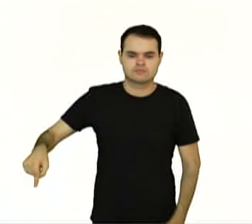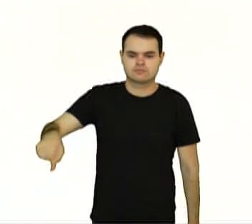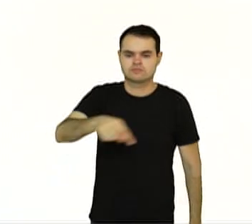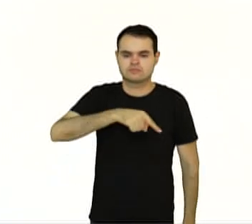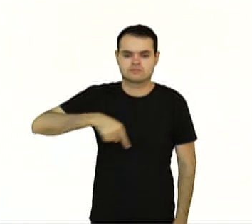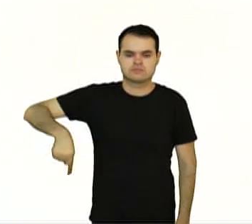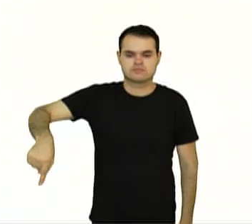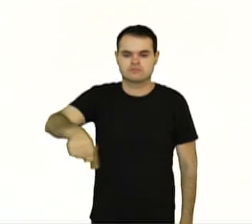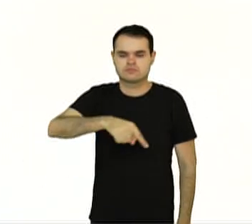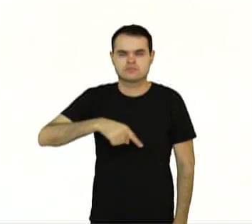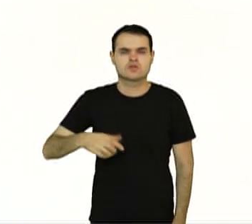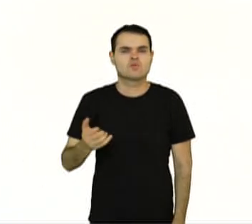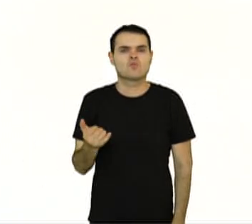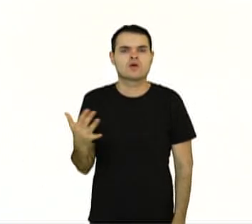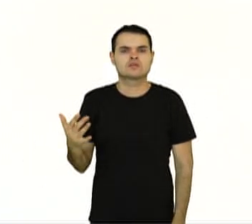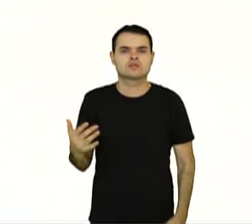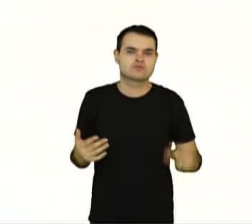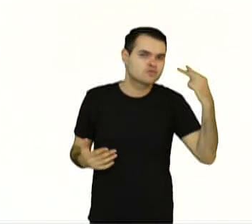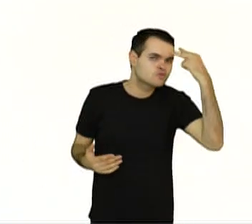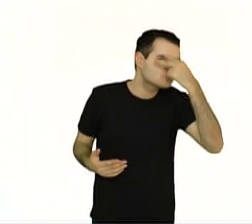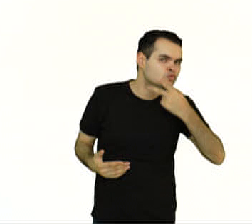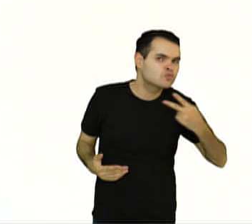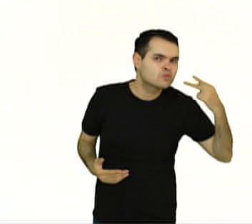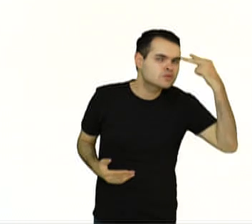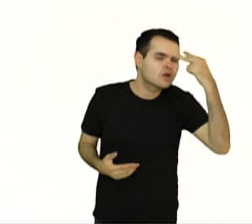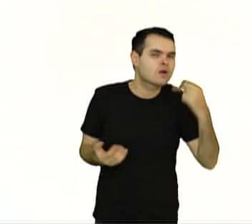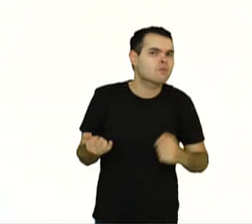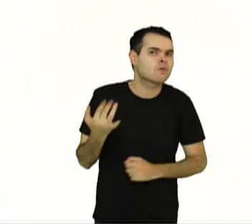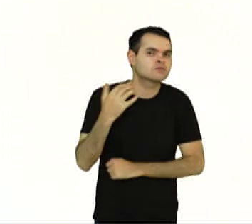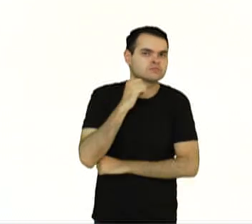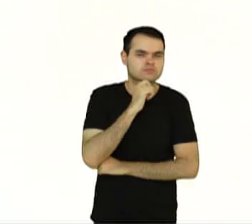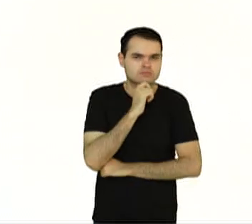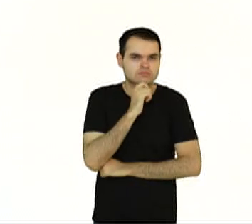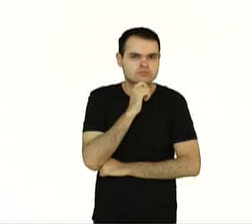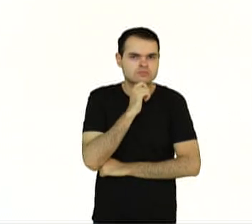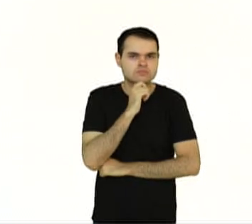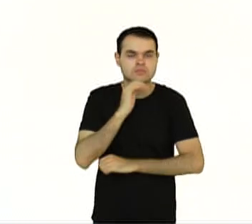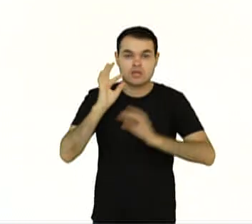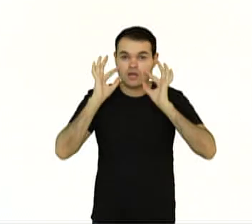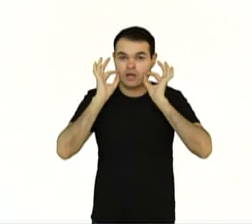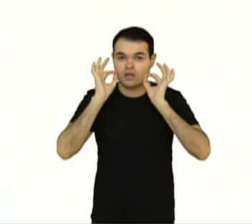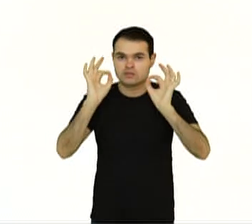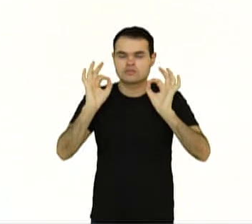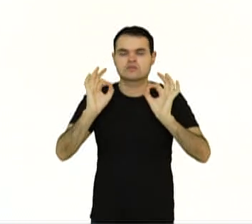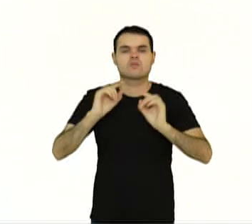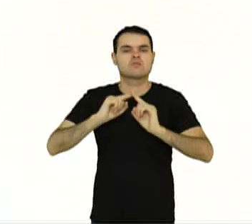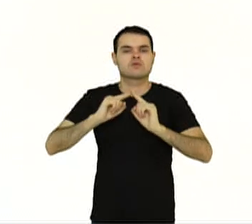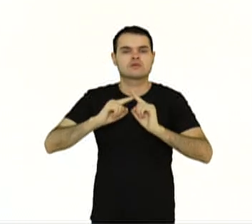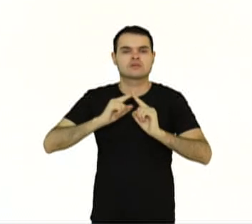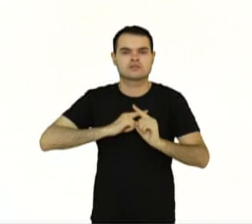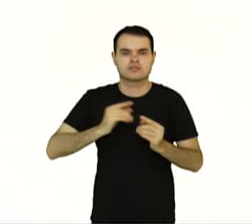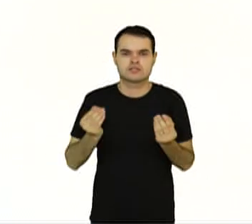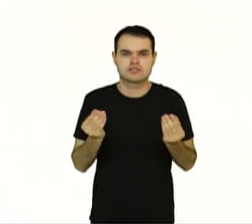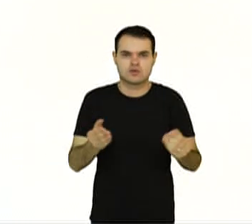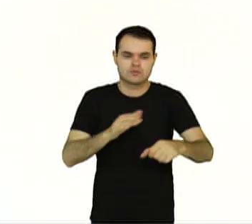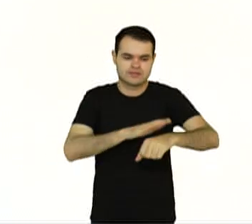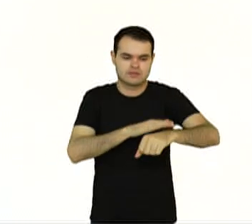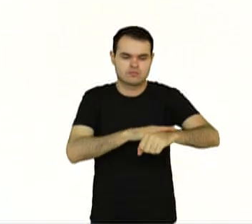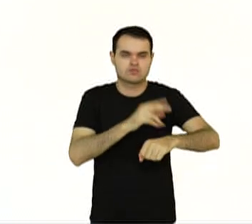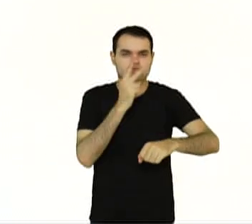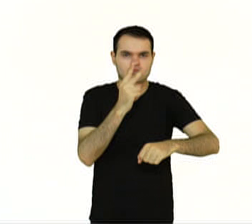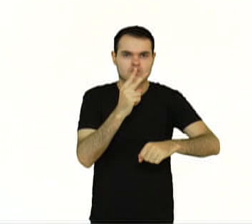em 2 horas? Presta atenção nesse exercício porque ele deu 2 unidades de medida de